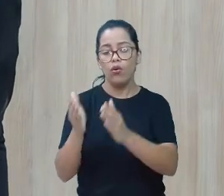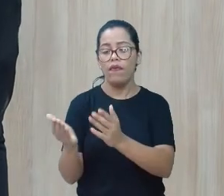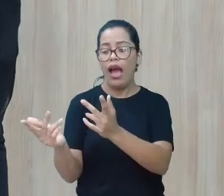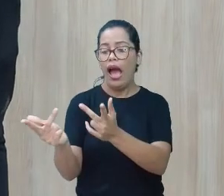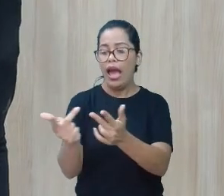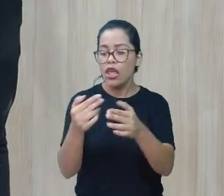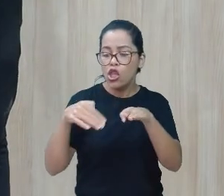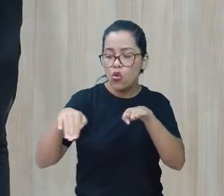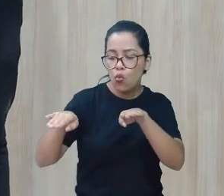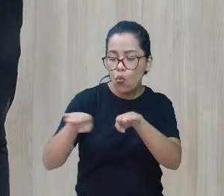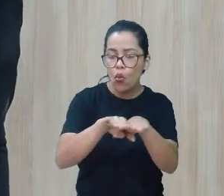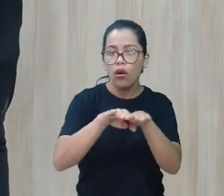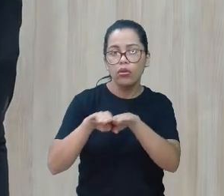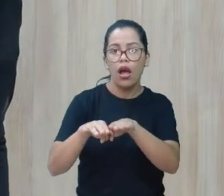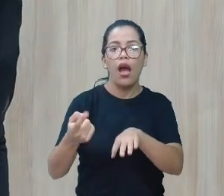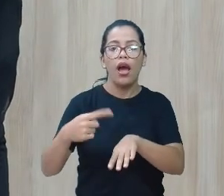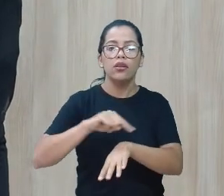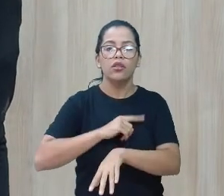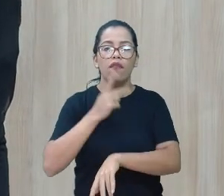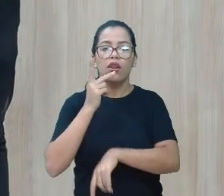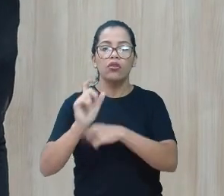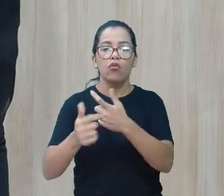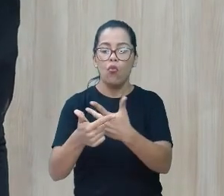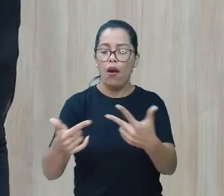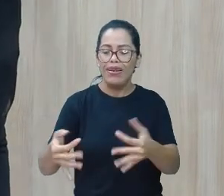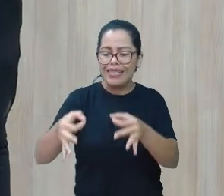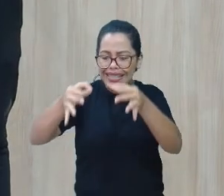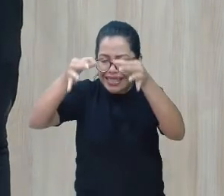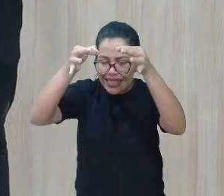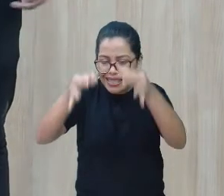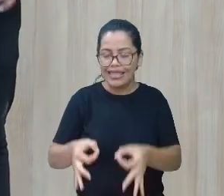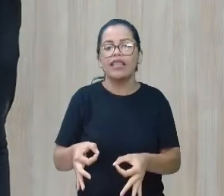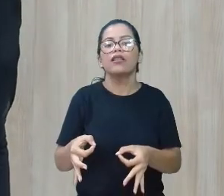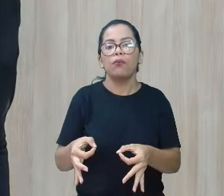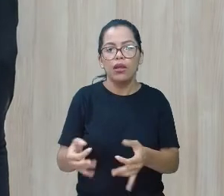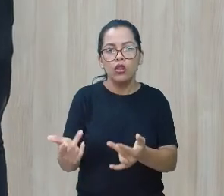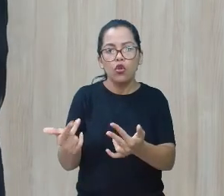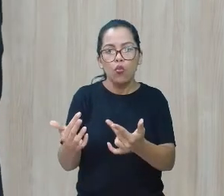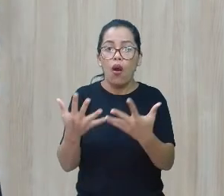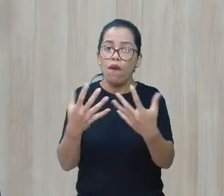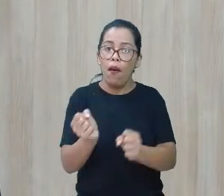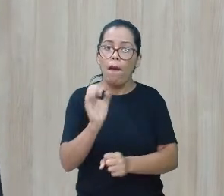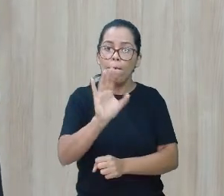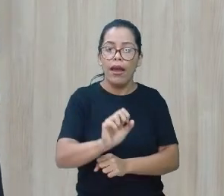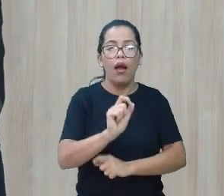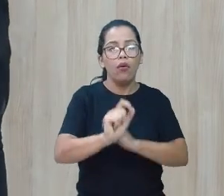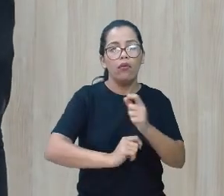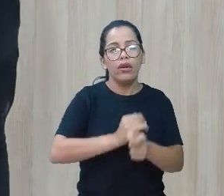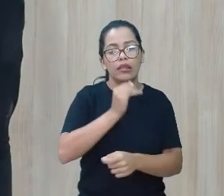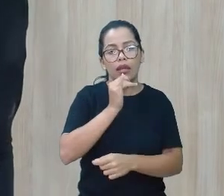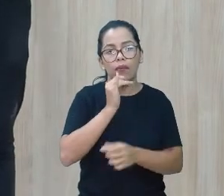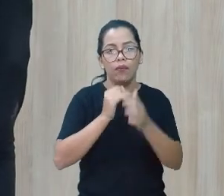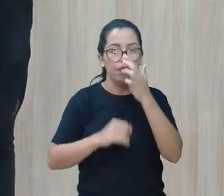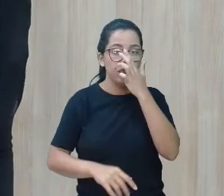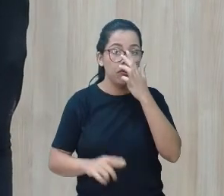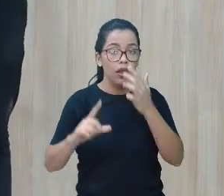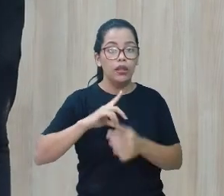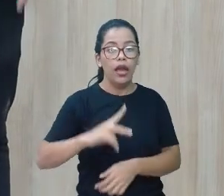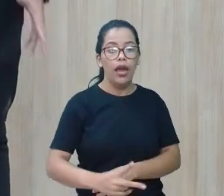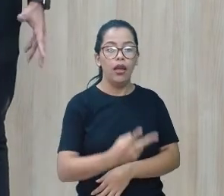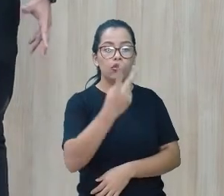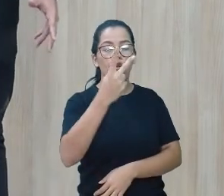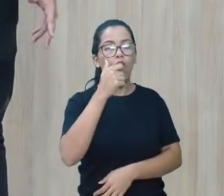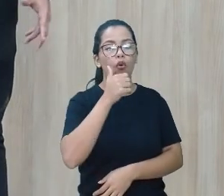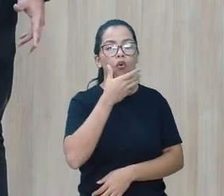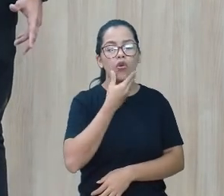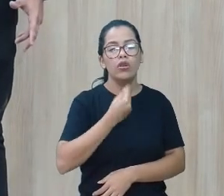de igual, a gente está falando de algo exatamente igual. Vamos pegar um exemplo, tá? Eu tenho aí dois irmãos que são